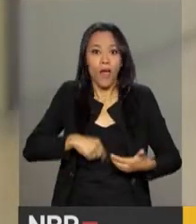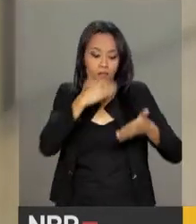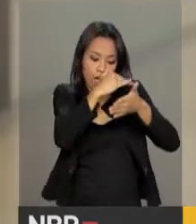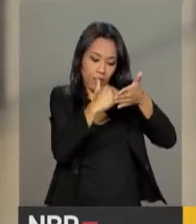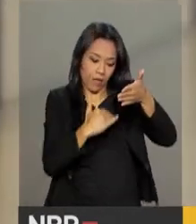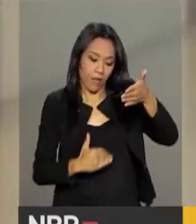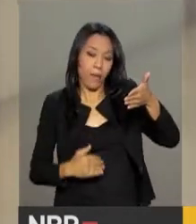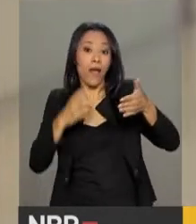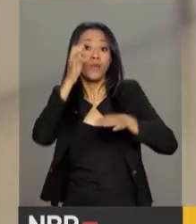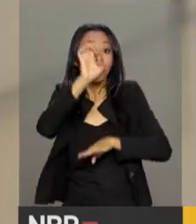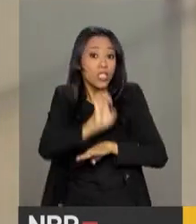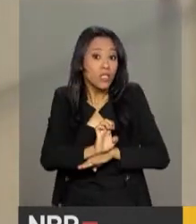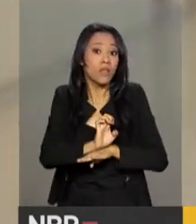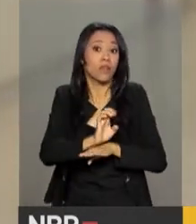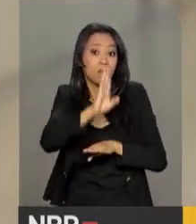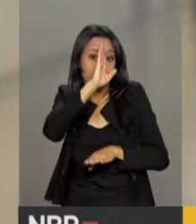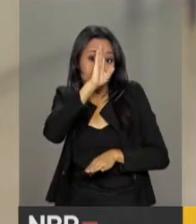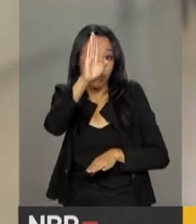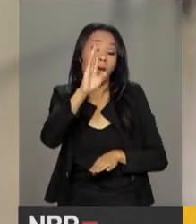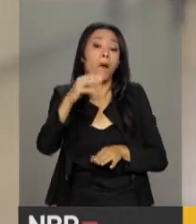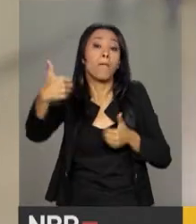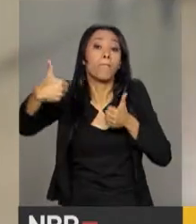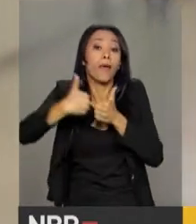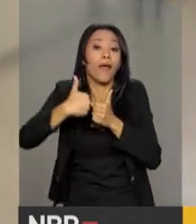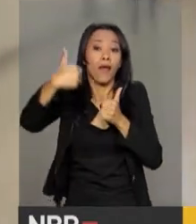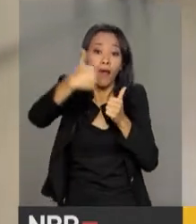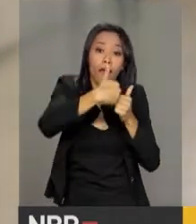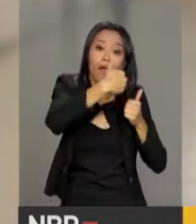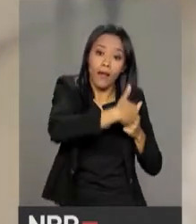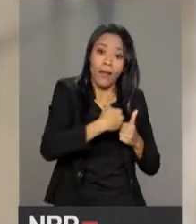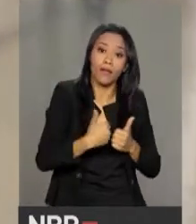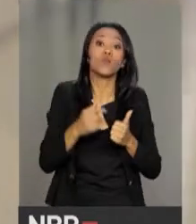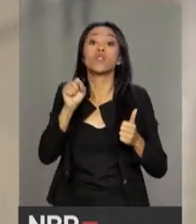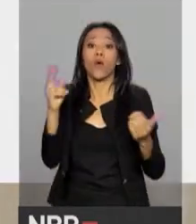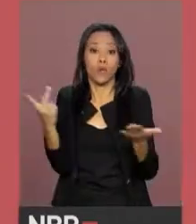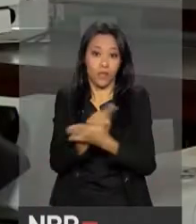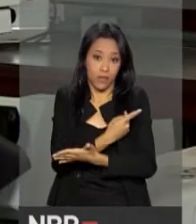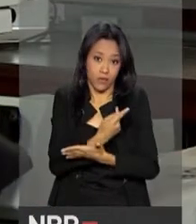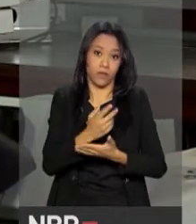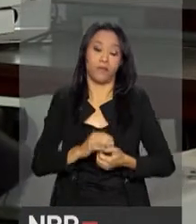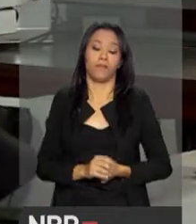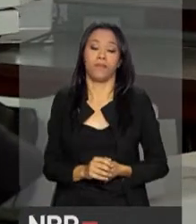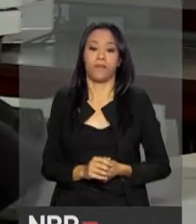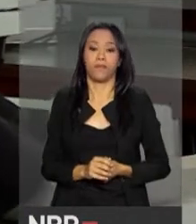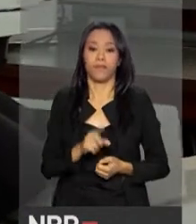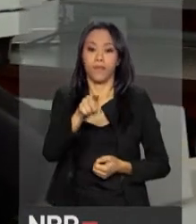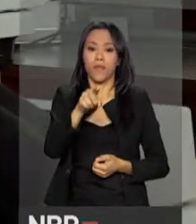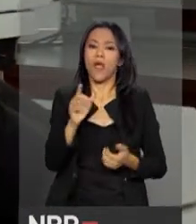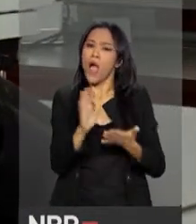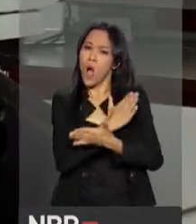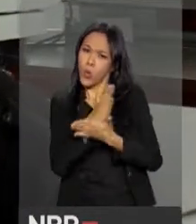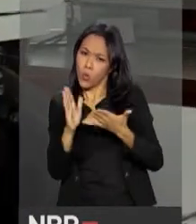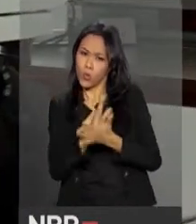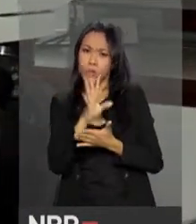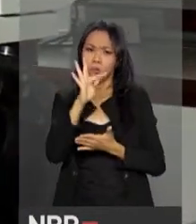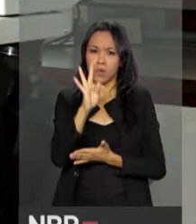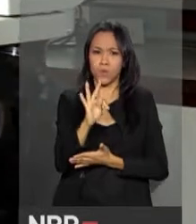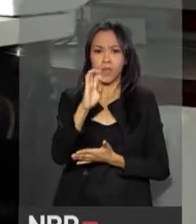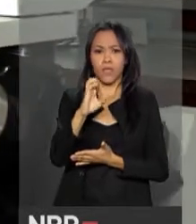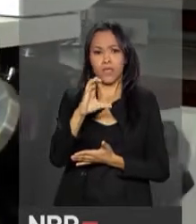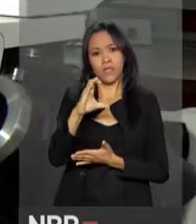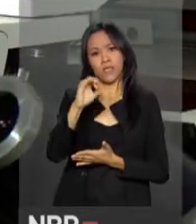estadual a prioridade é para os locais mais próximos da onde está ocorrendo a doação agora alguns tecidos podem até ficar